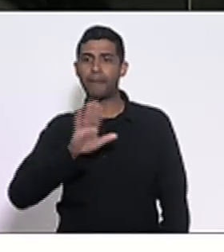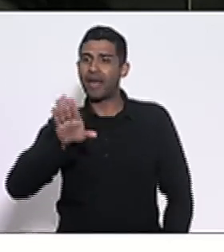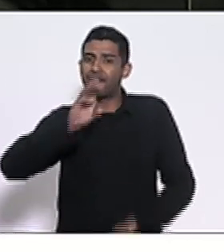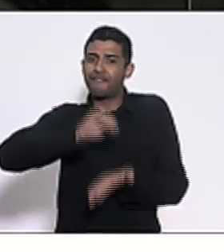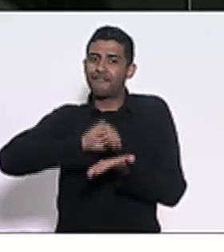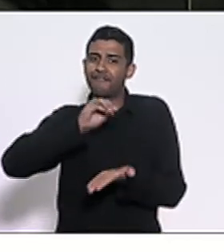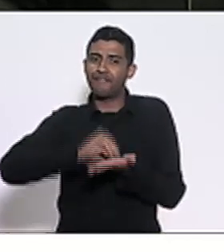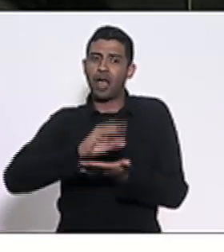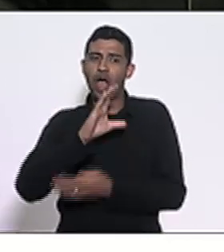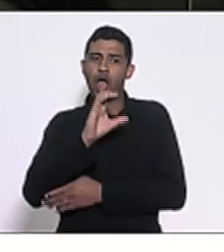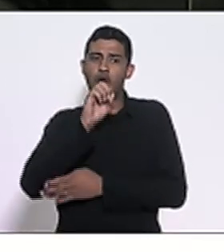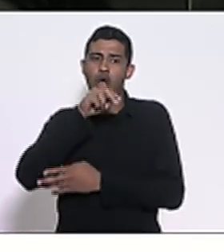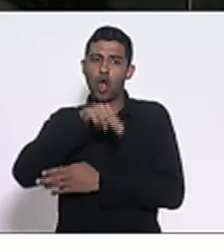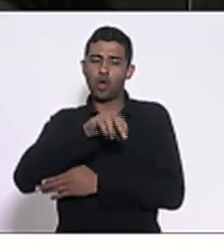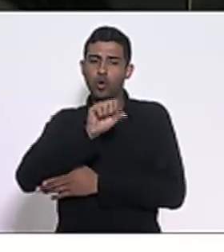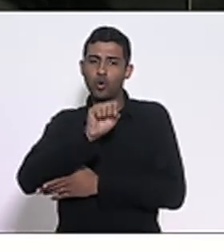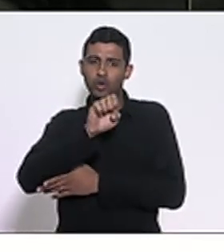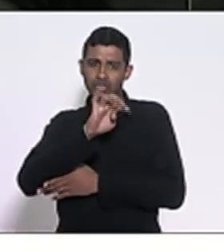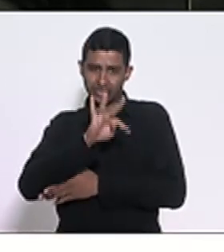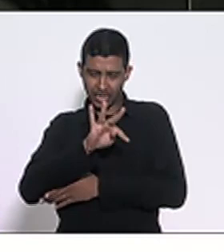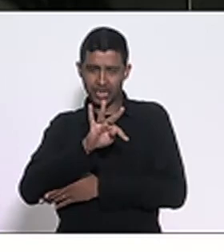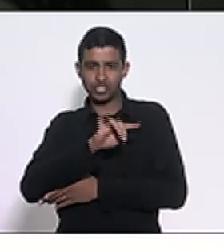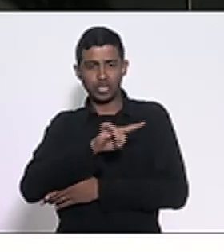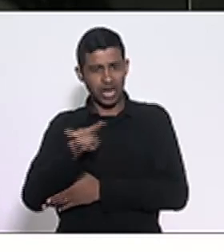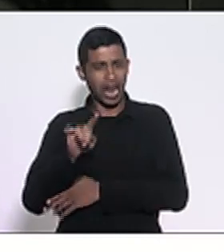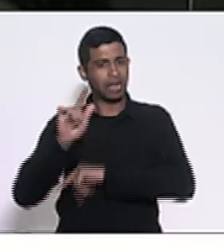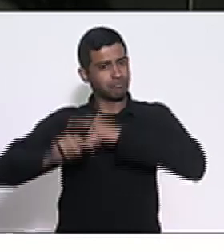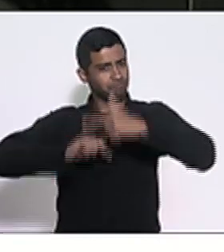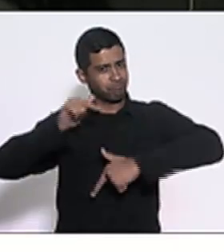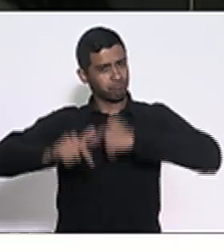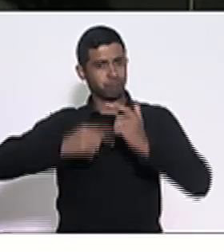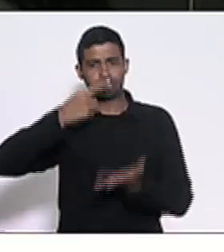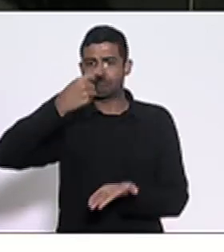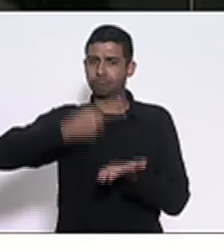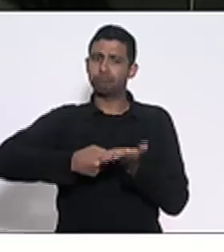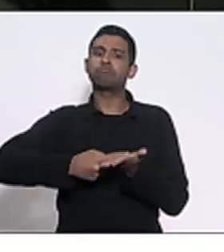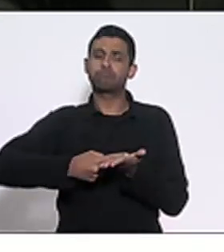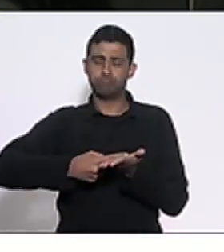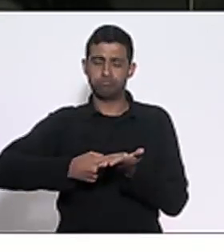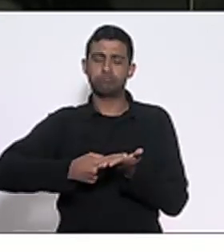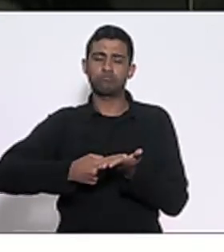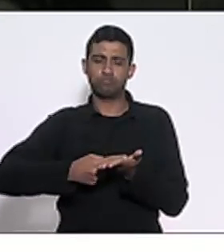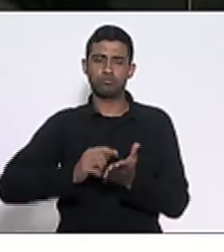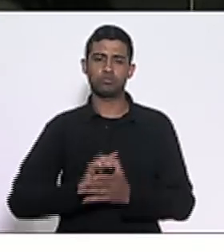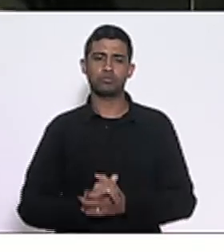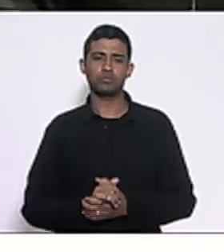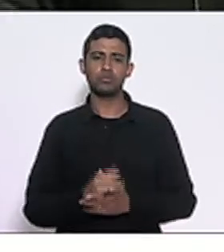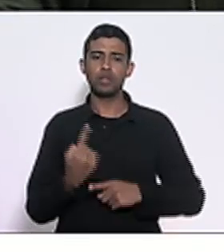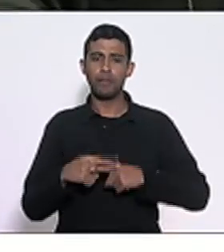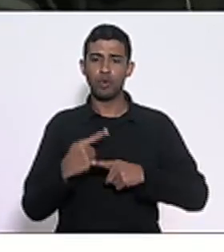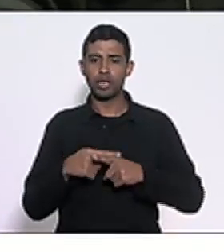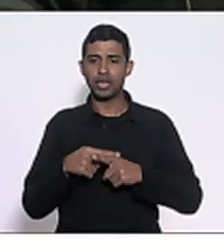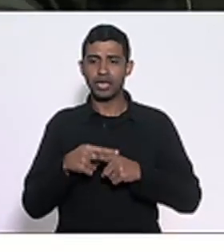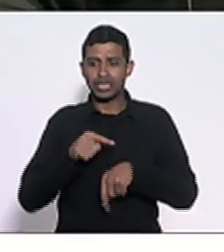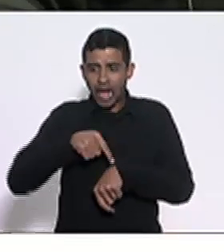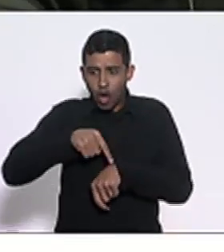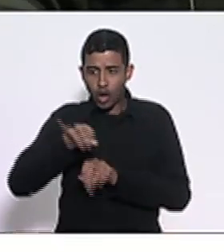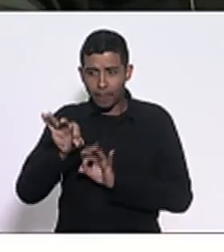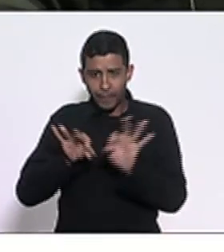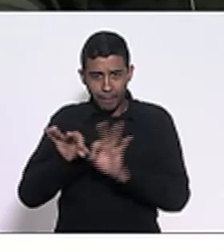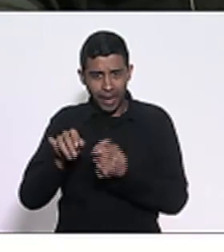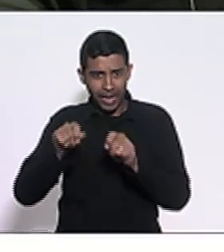CONSET atuante e comprometido. Porque quando faz o CONSET e ele